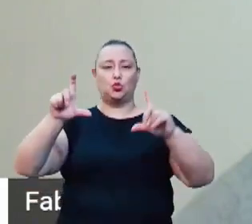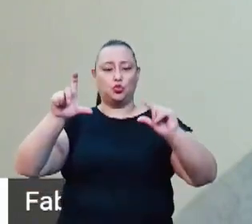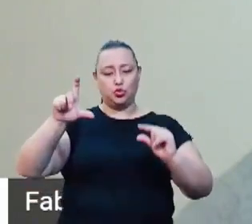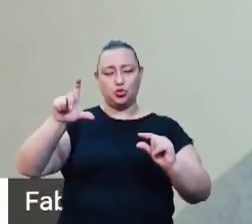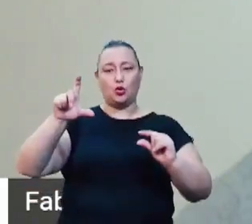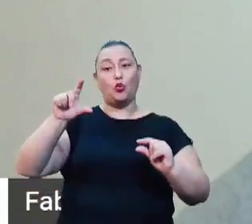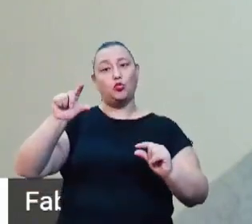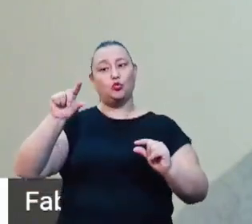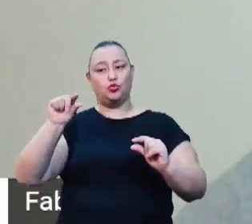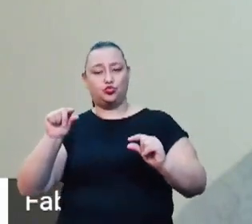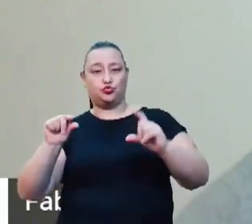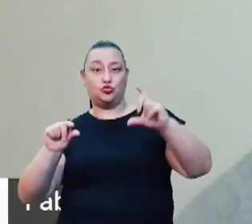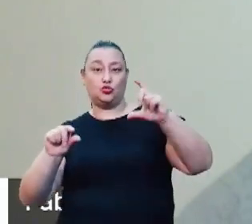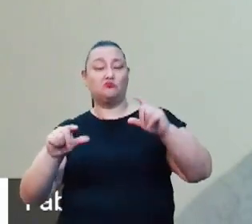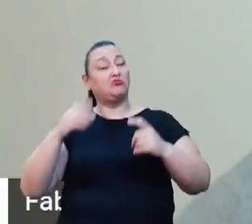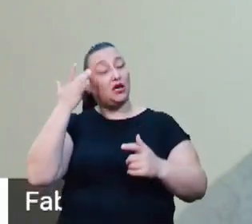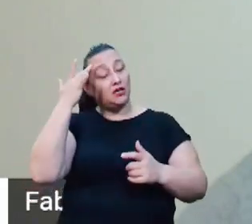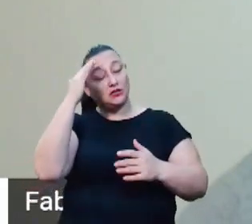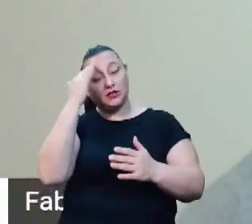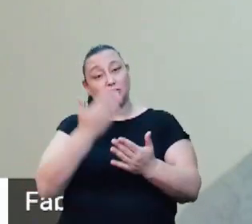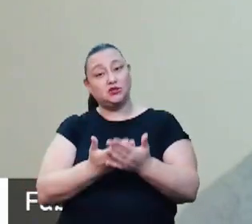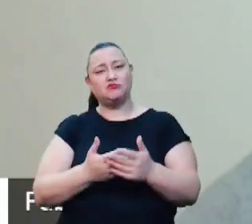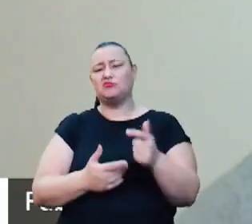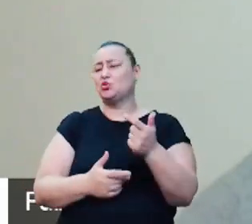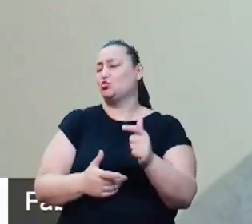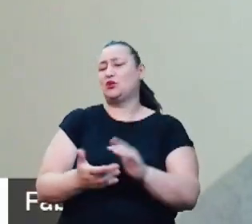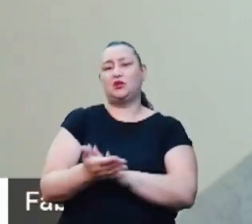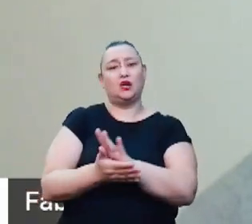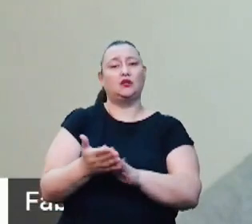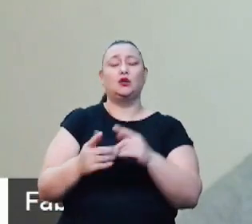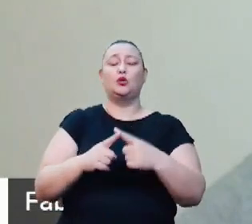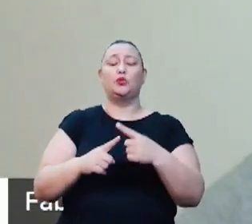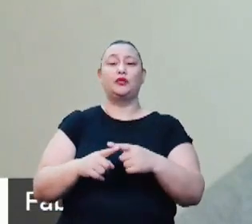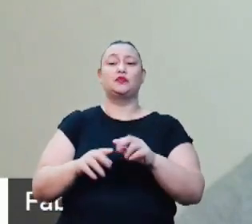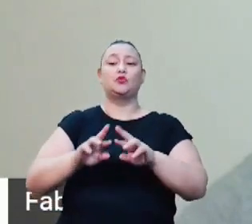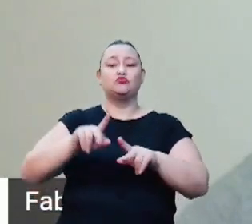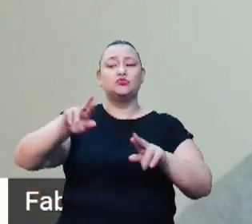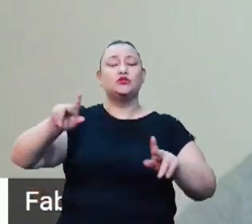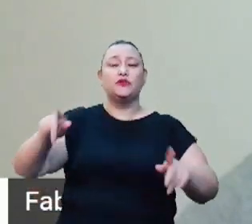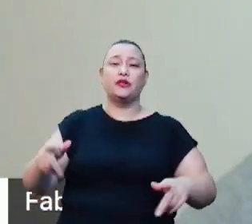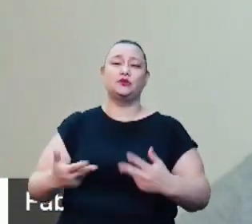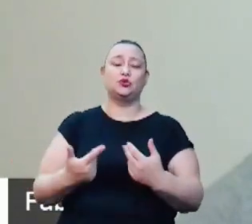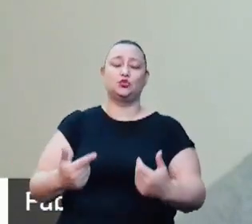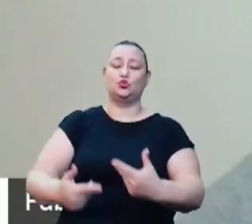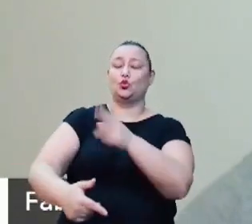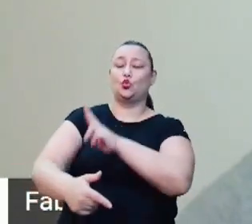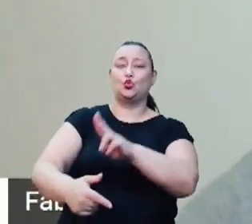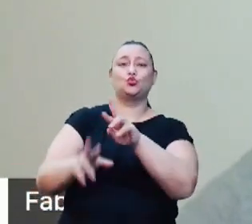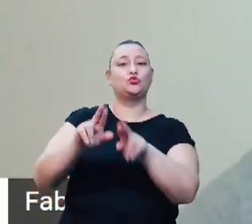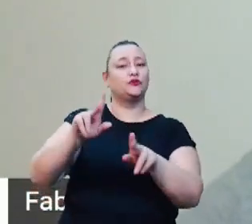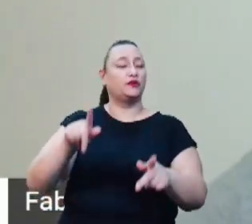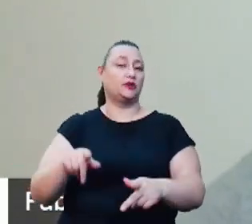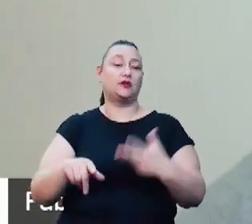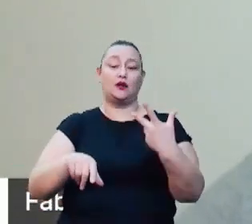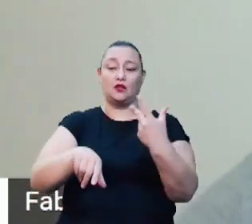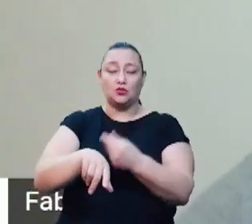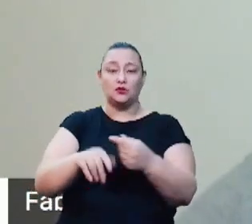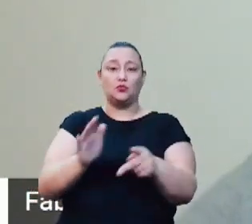medicamentos, mas o que a gente acredita é que não haja, porque eles atuam em mecanismos diferentes, né? A toxina atua